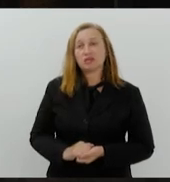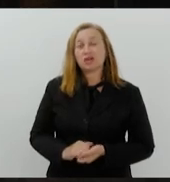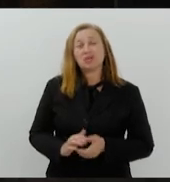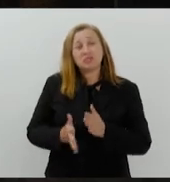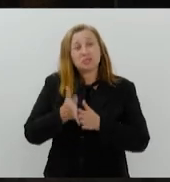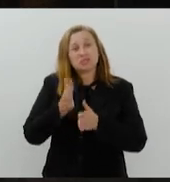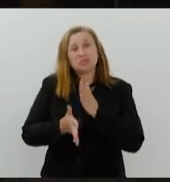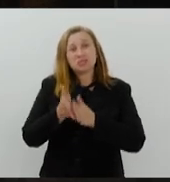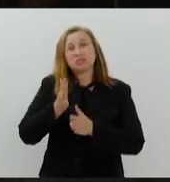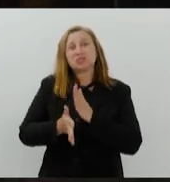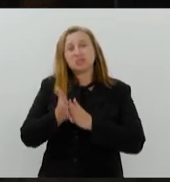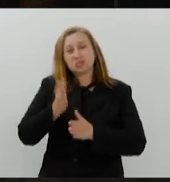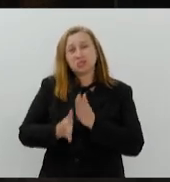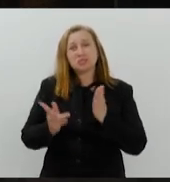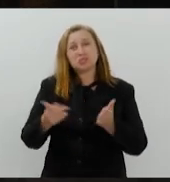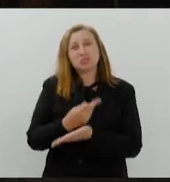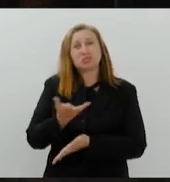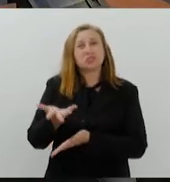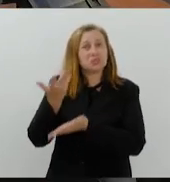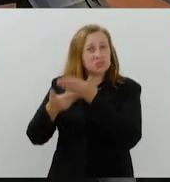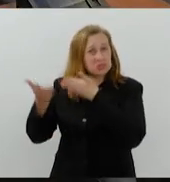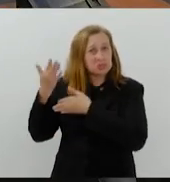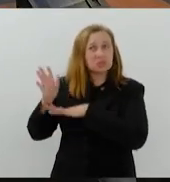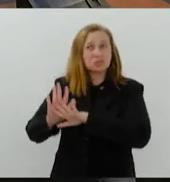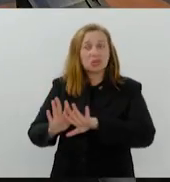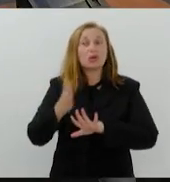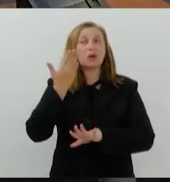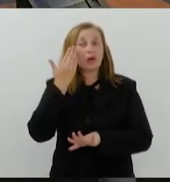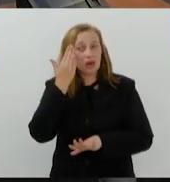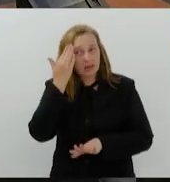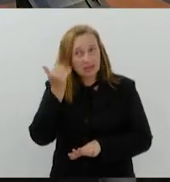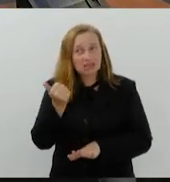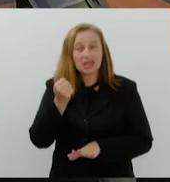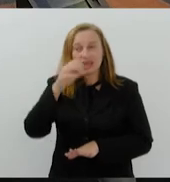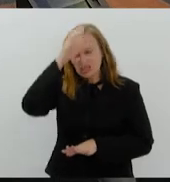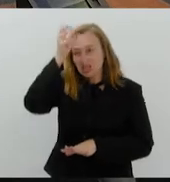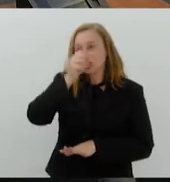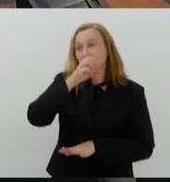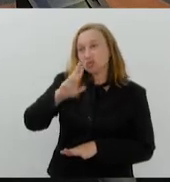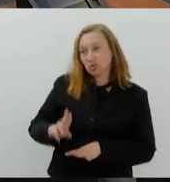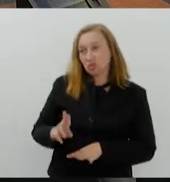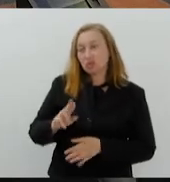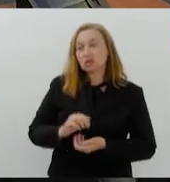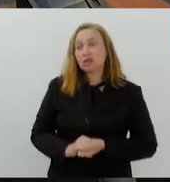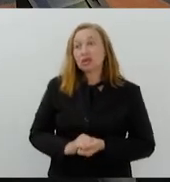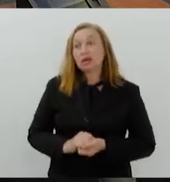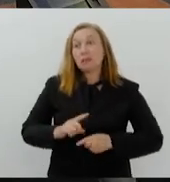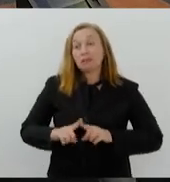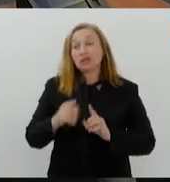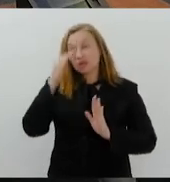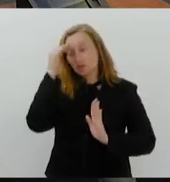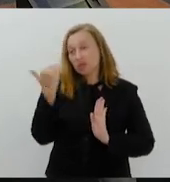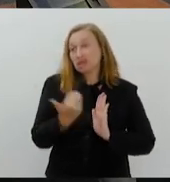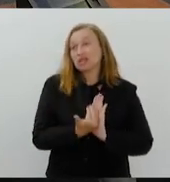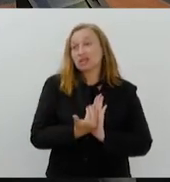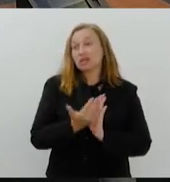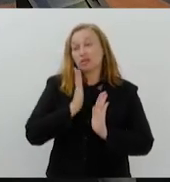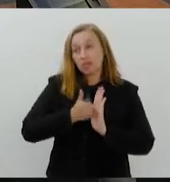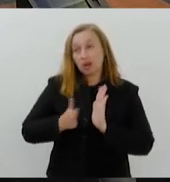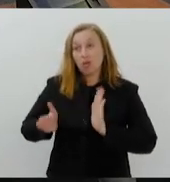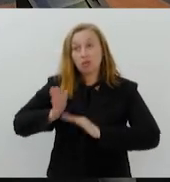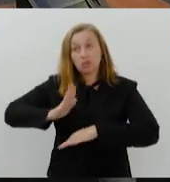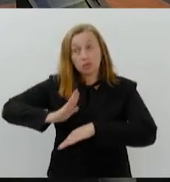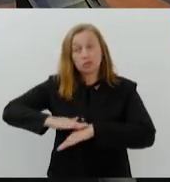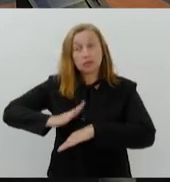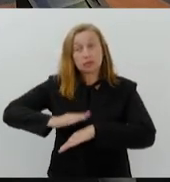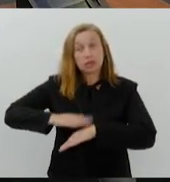ocorrer mais o que vinha acontecendo aqui no parlamento. Eu sei, então, Tia Ju, eu pediria na urgência dele que a gente cumprisse ordem com